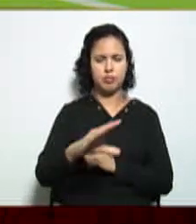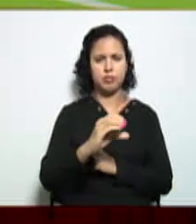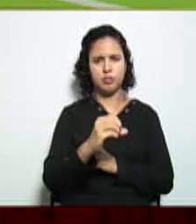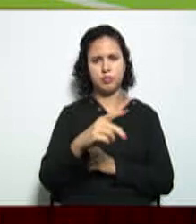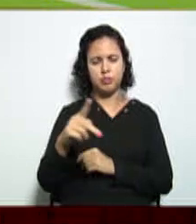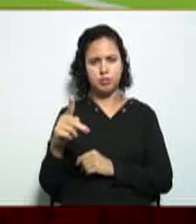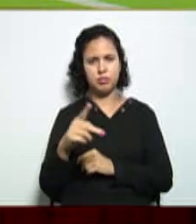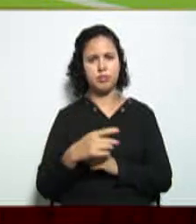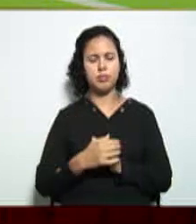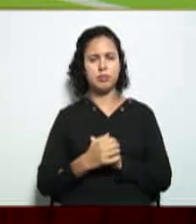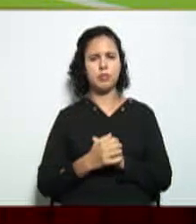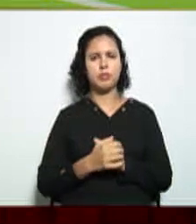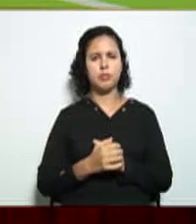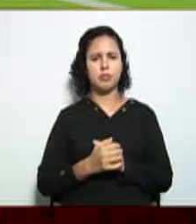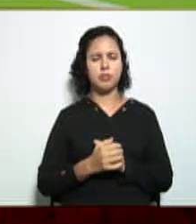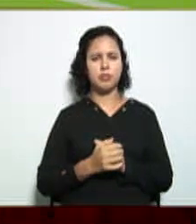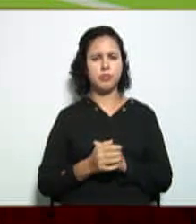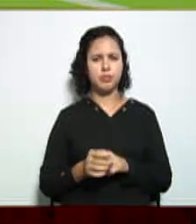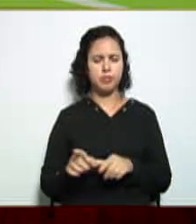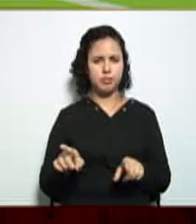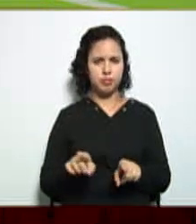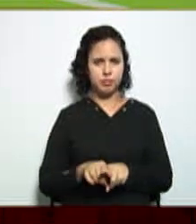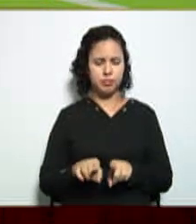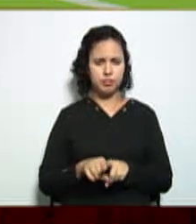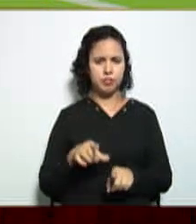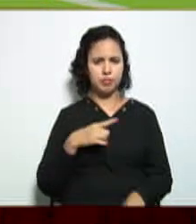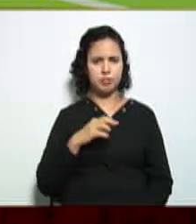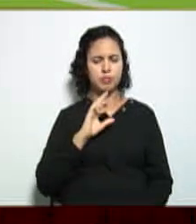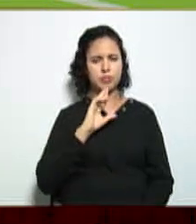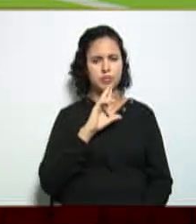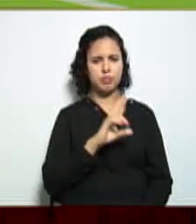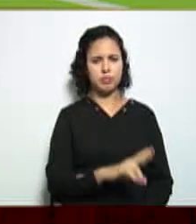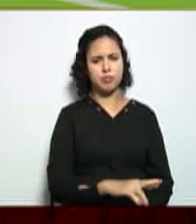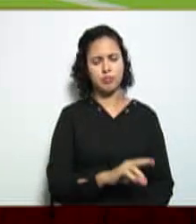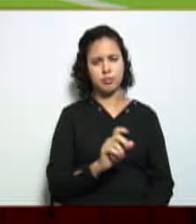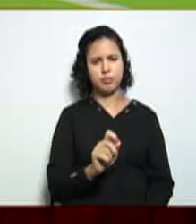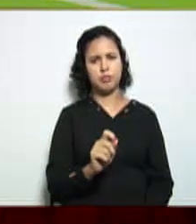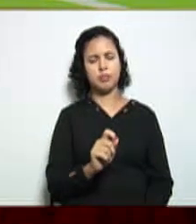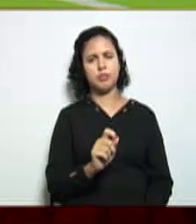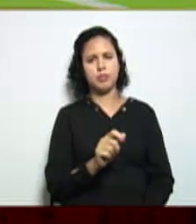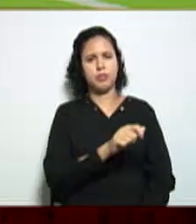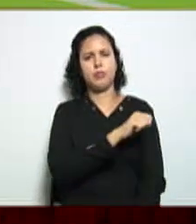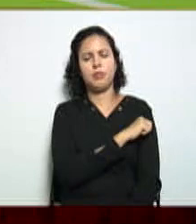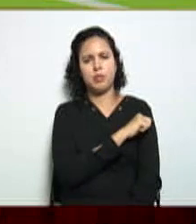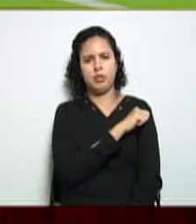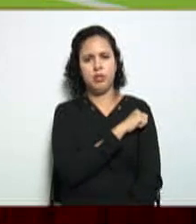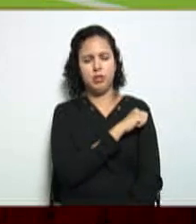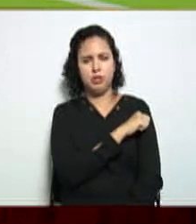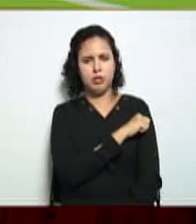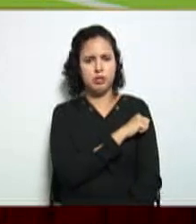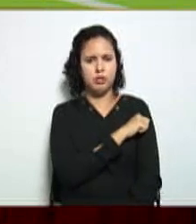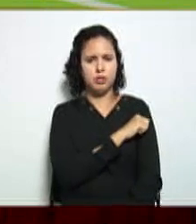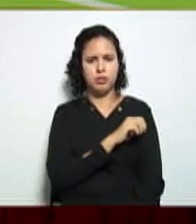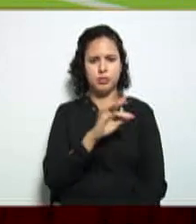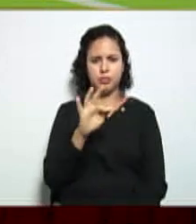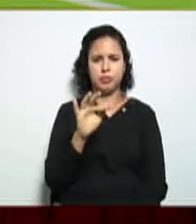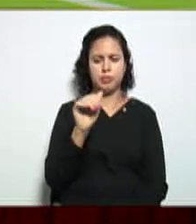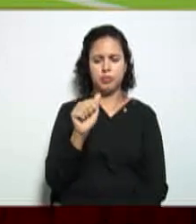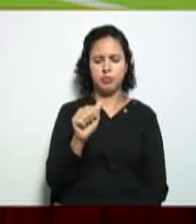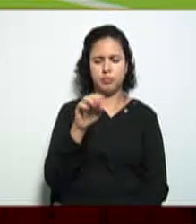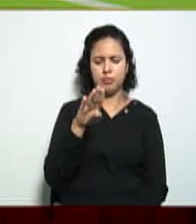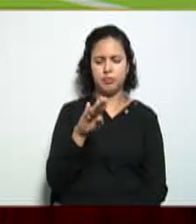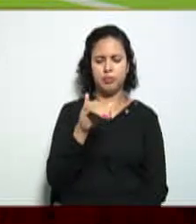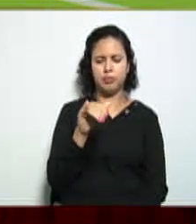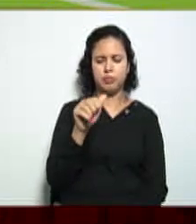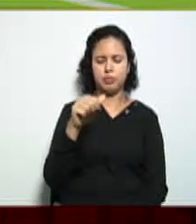cooperativismo. Nós temos também a resposta da aluna Fabiana, lá, a